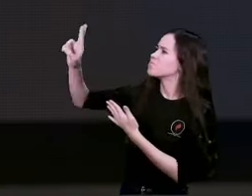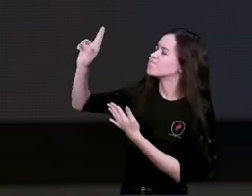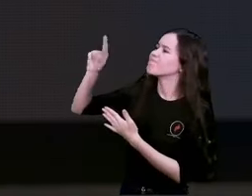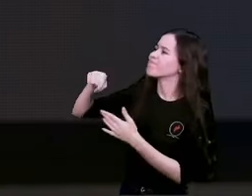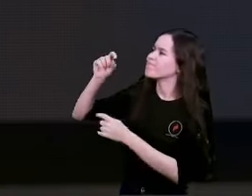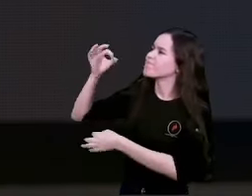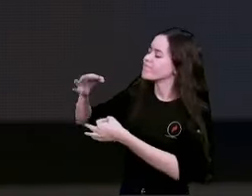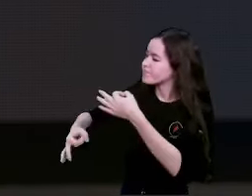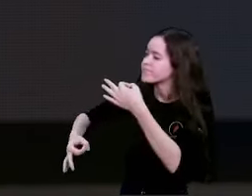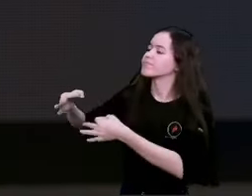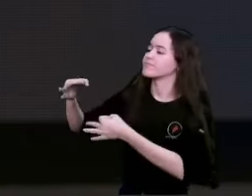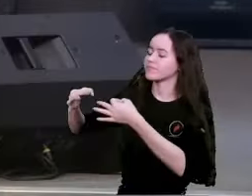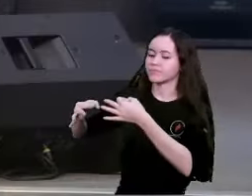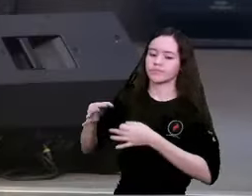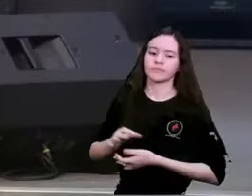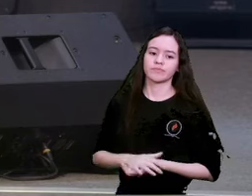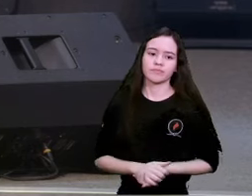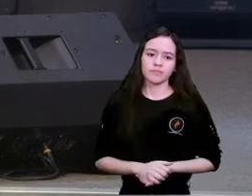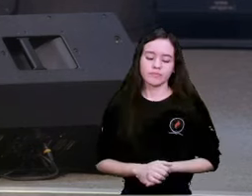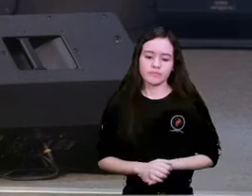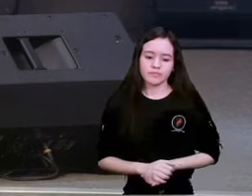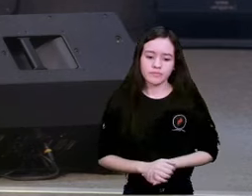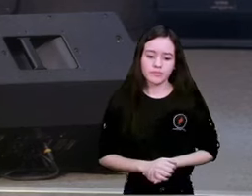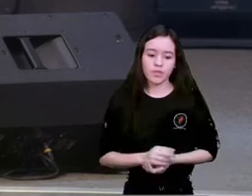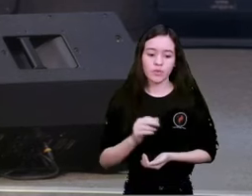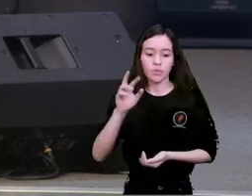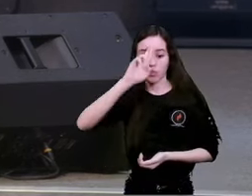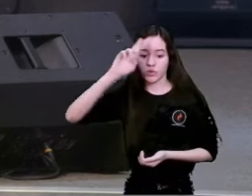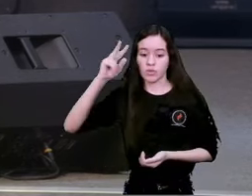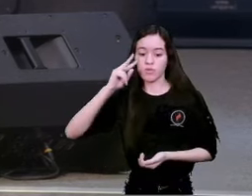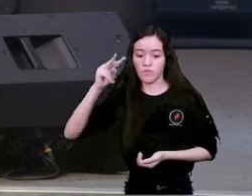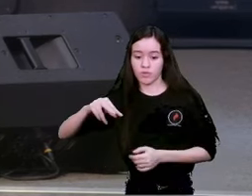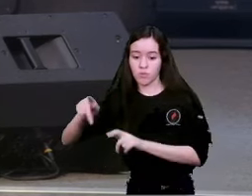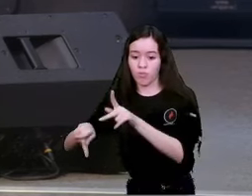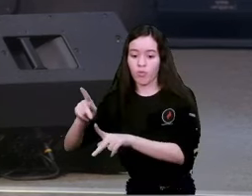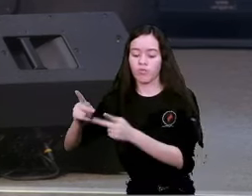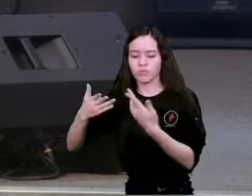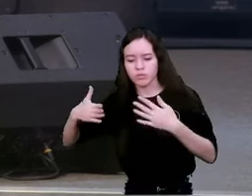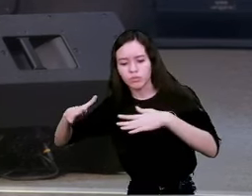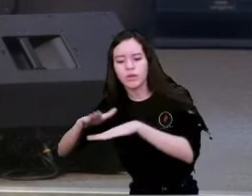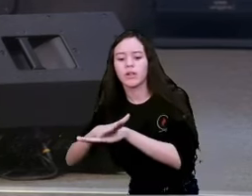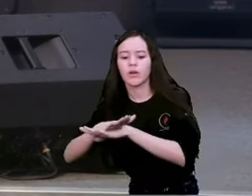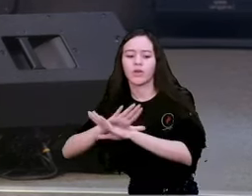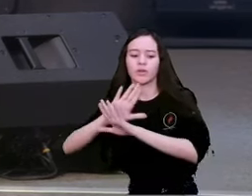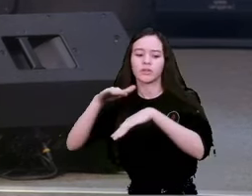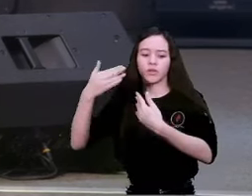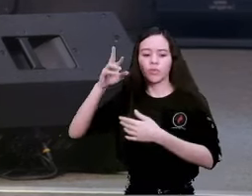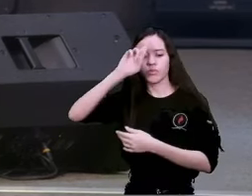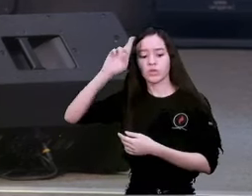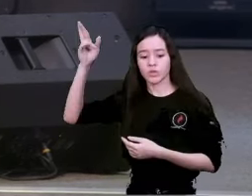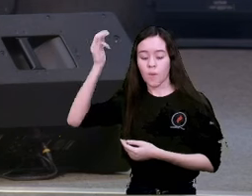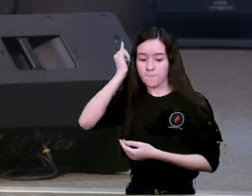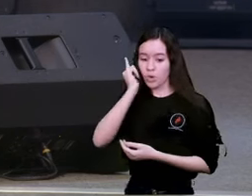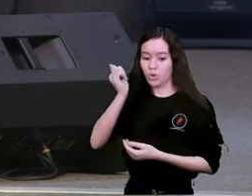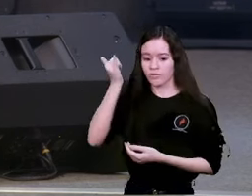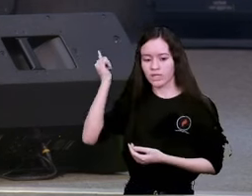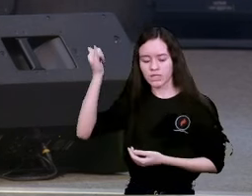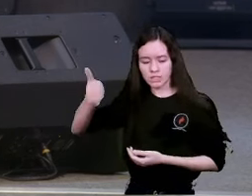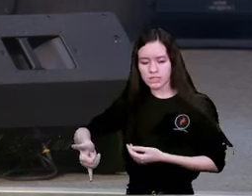é justo. Vendo, pois, o Senhor que se humilhavam, veio a palavra do Senhor a Semaías,